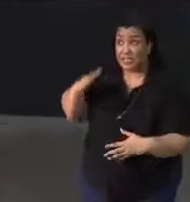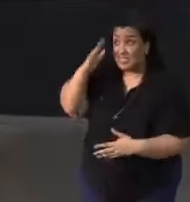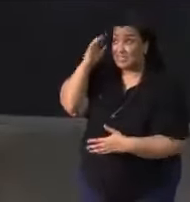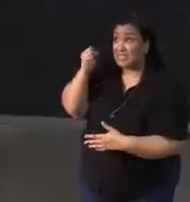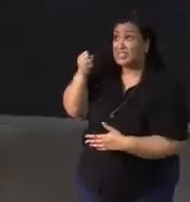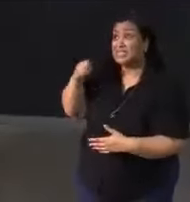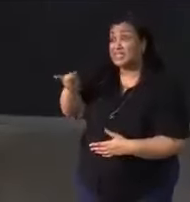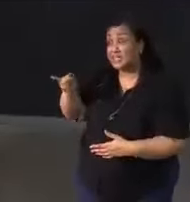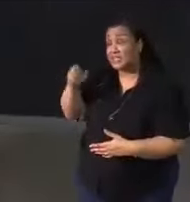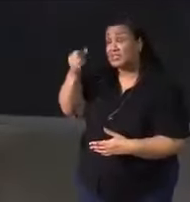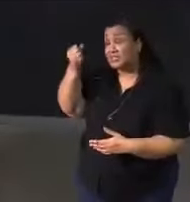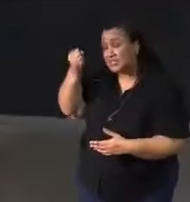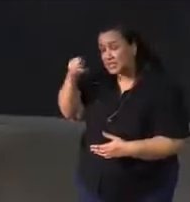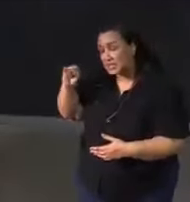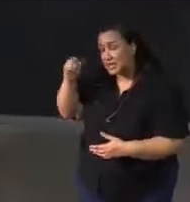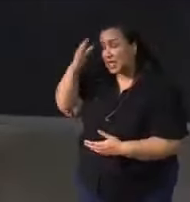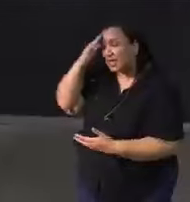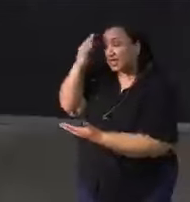sentir.